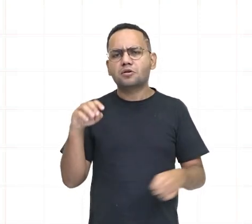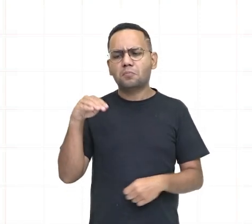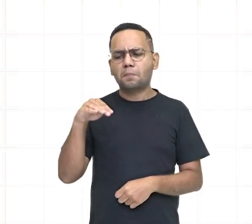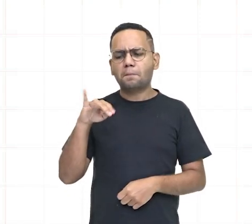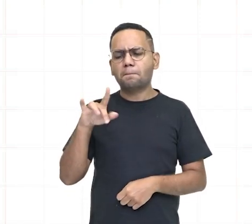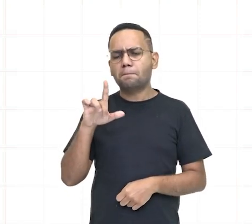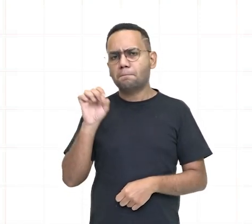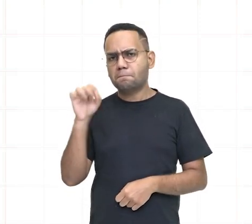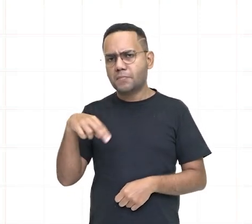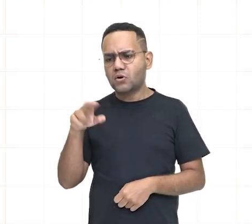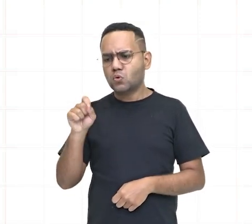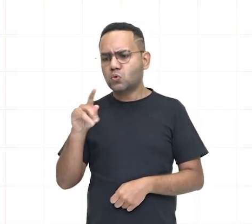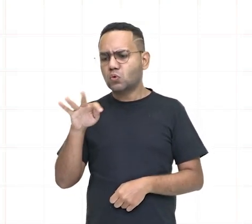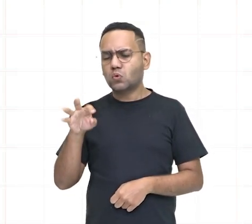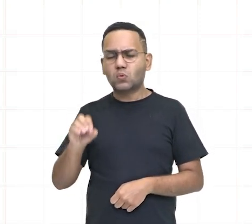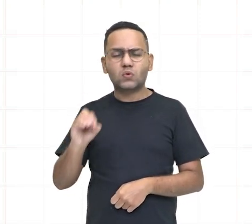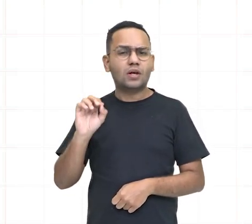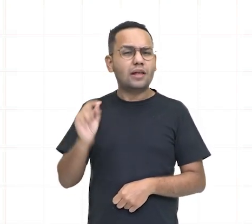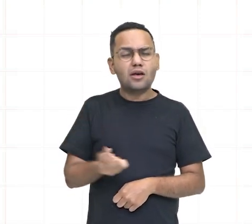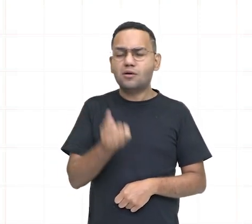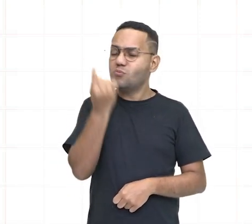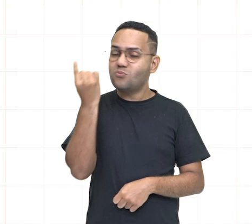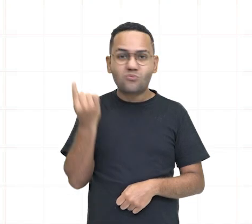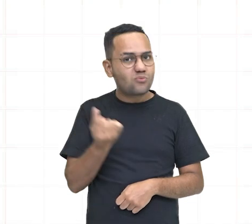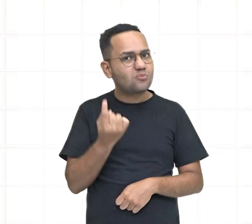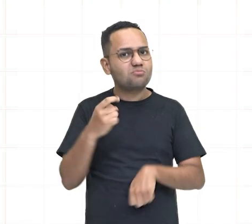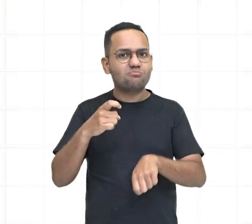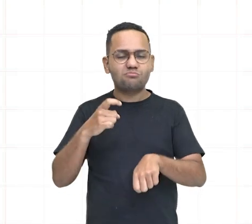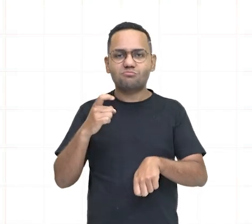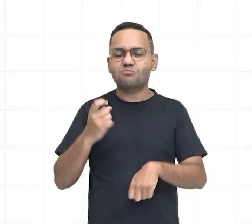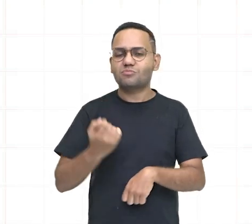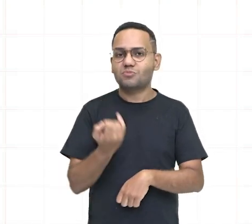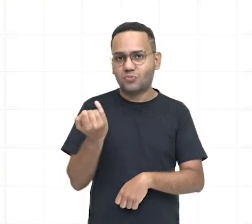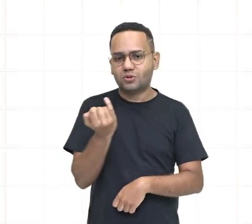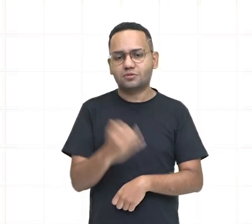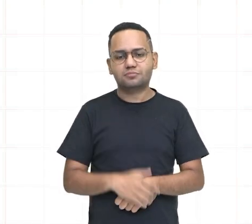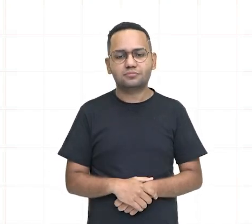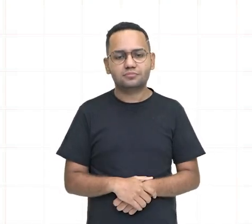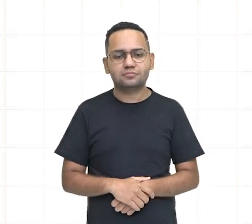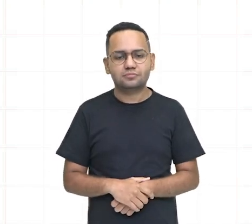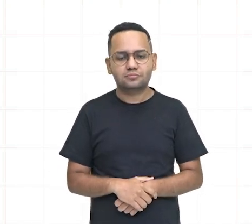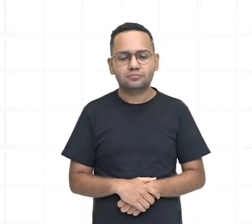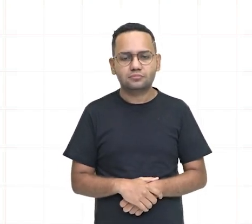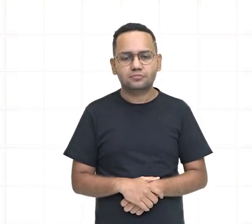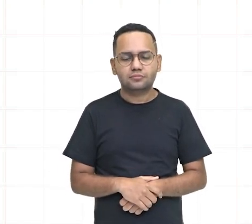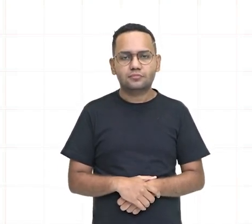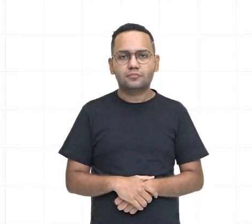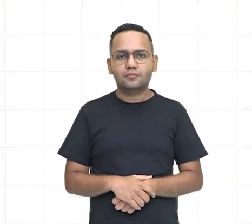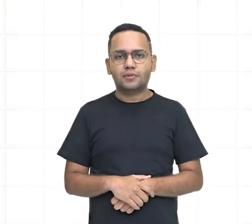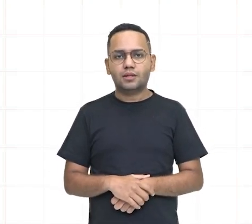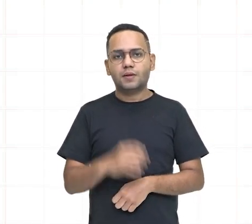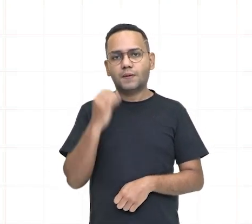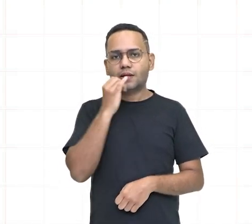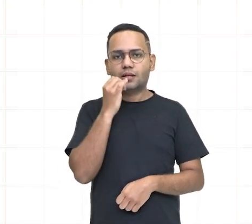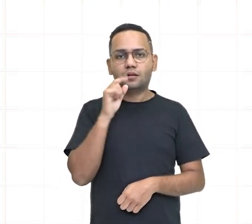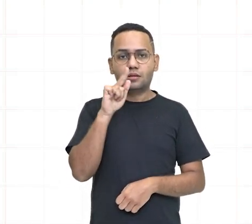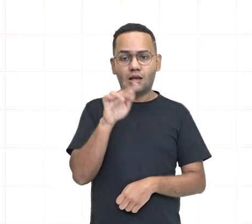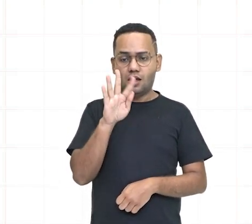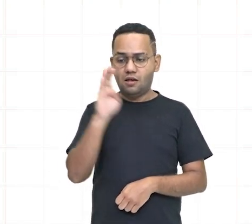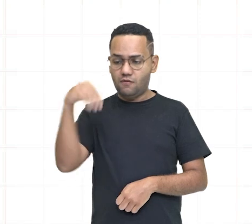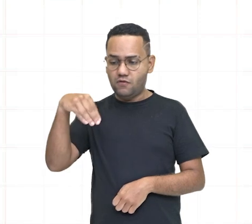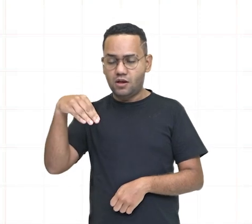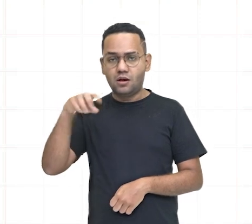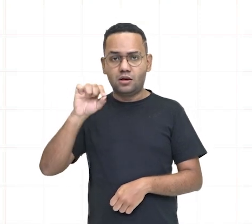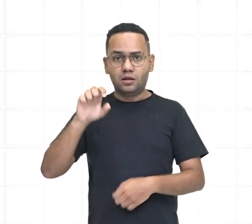Então, nós temos, por exemplo, aqui no Polo Industrial de Manaus, empresas que funcionam num fuso horário ou